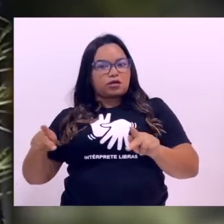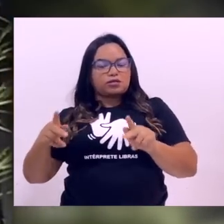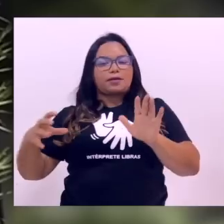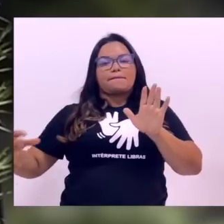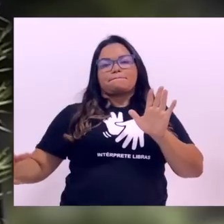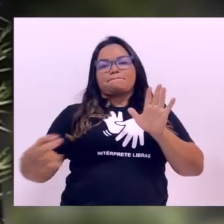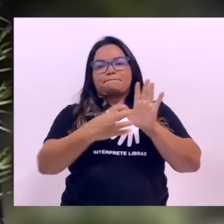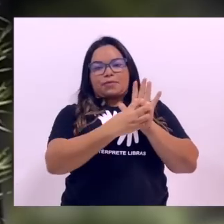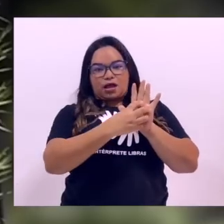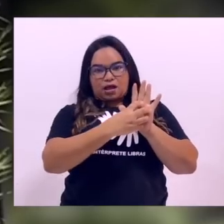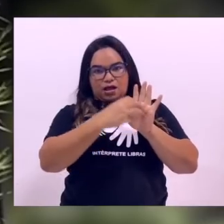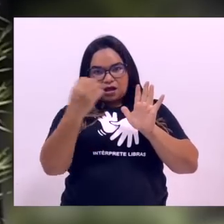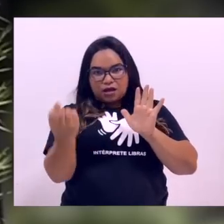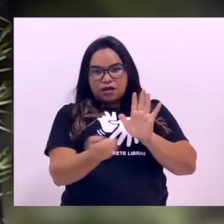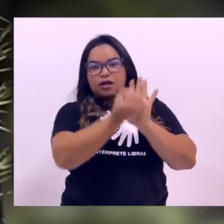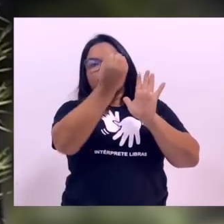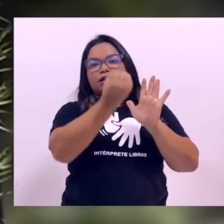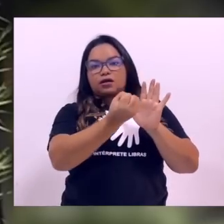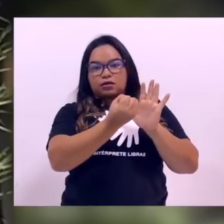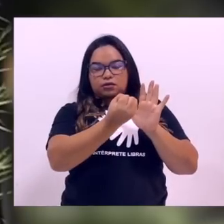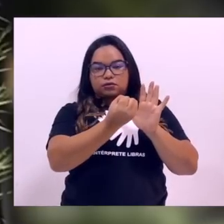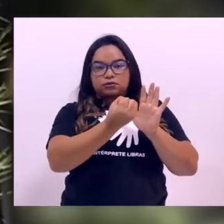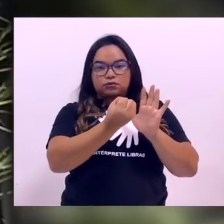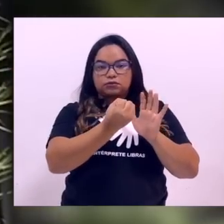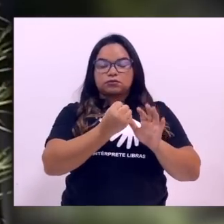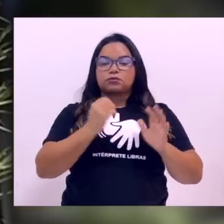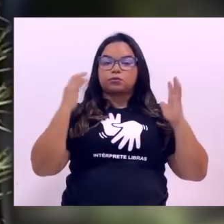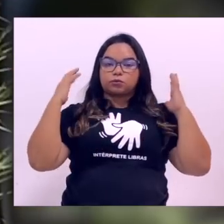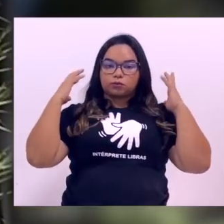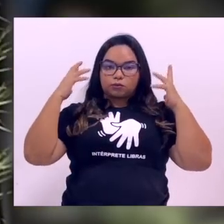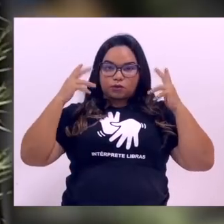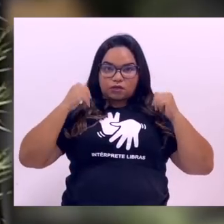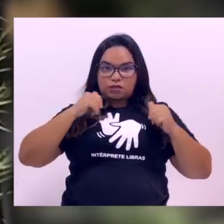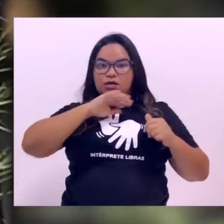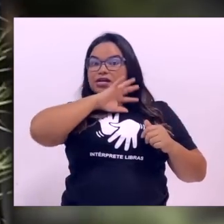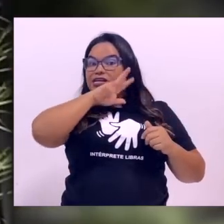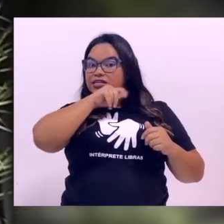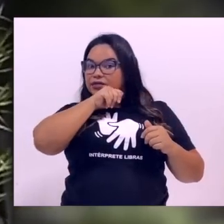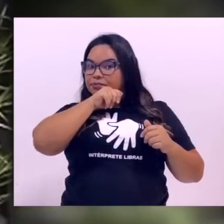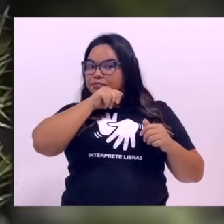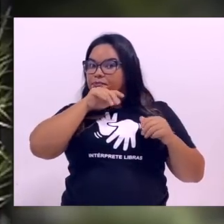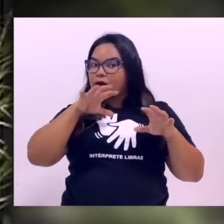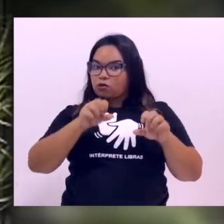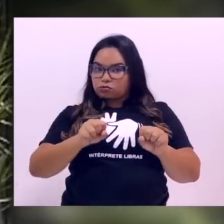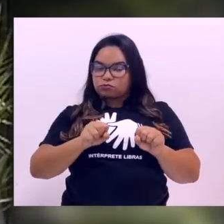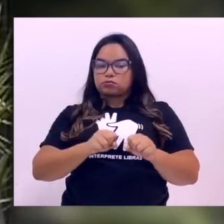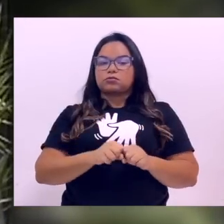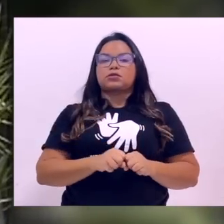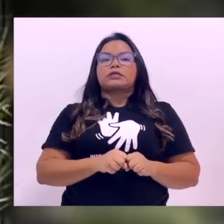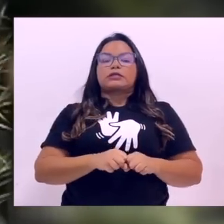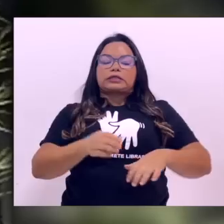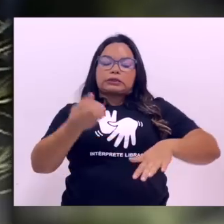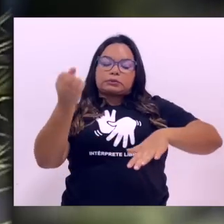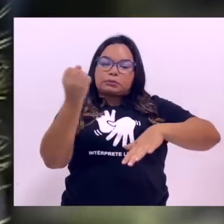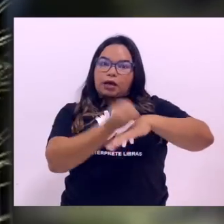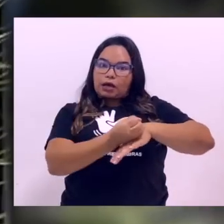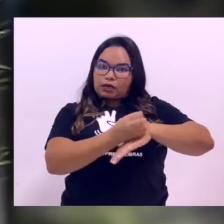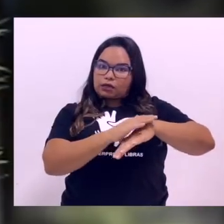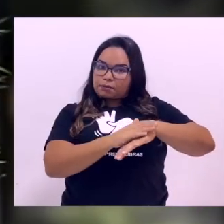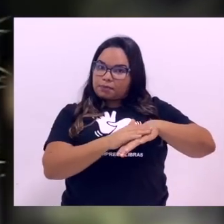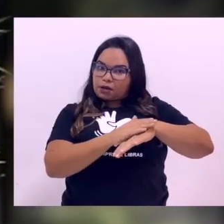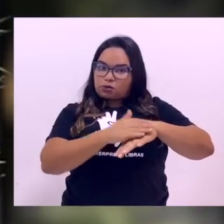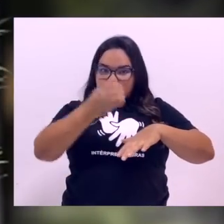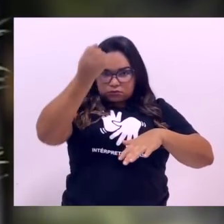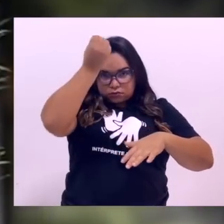de uma besta. Fala da marca de uma besta e diz que ela será colocada na mão e